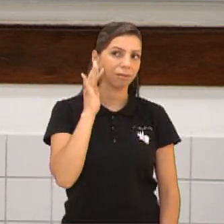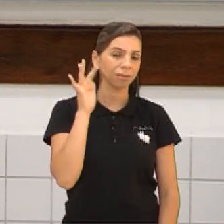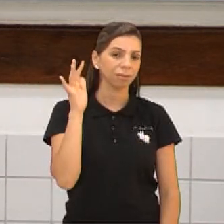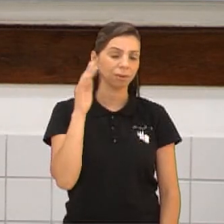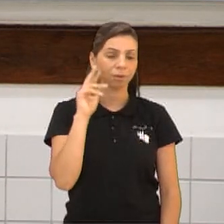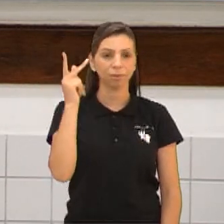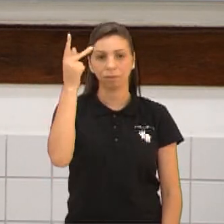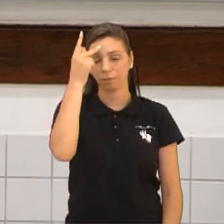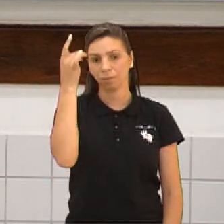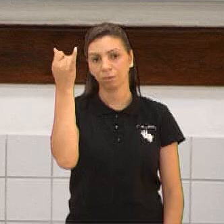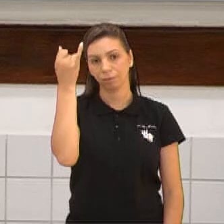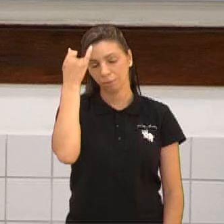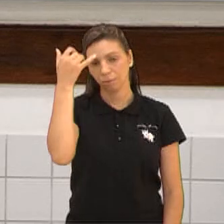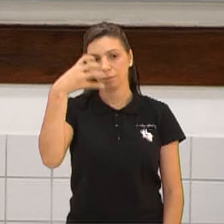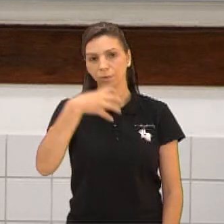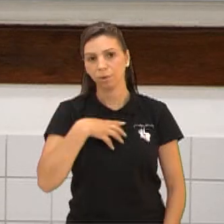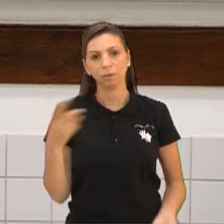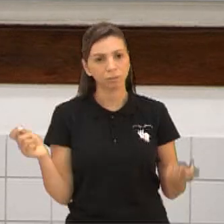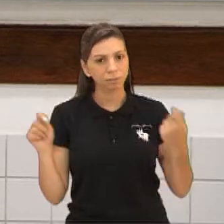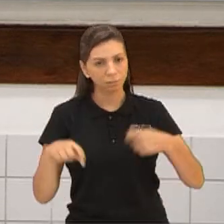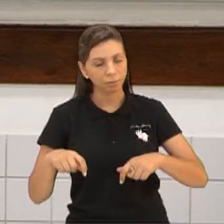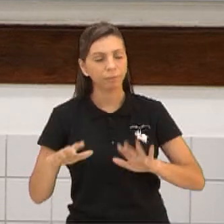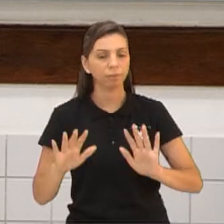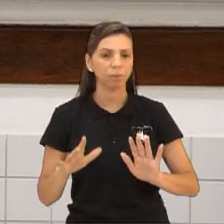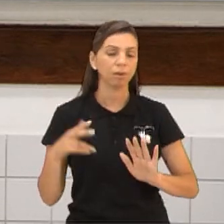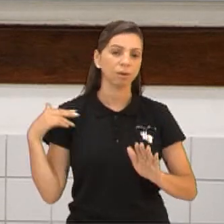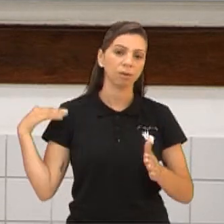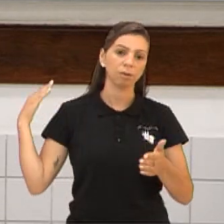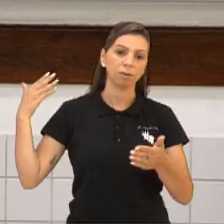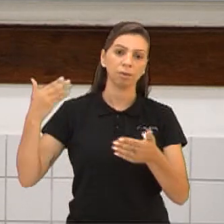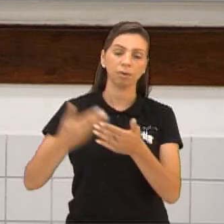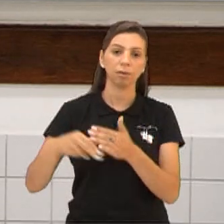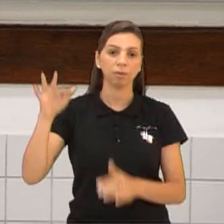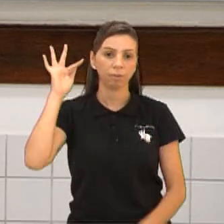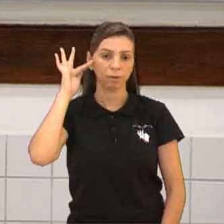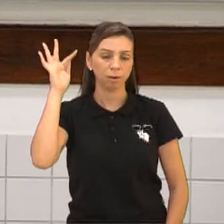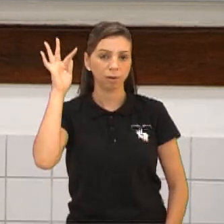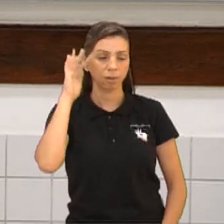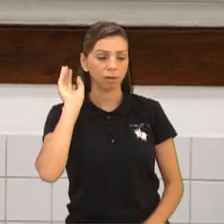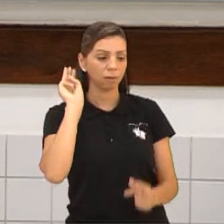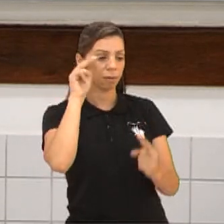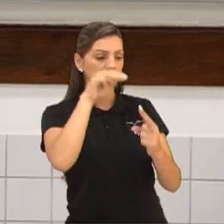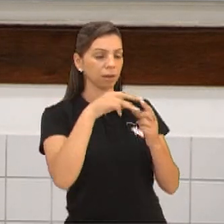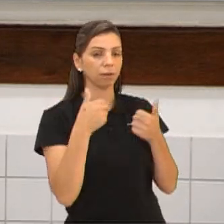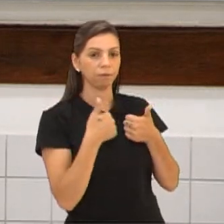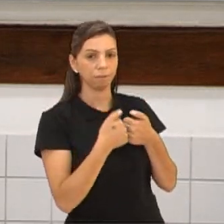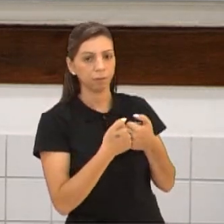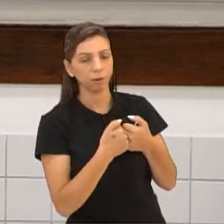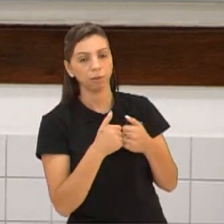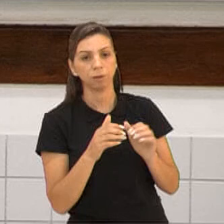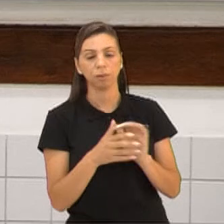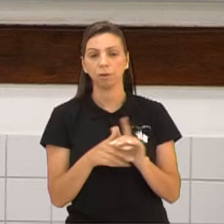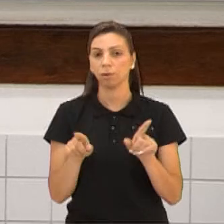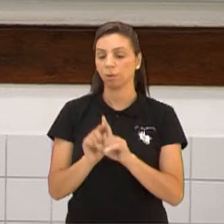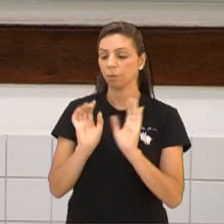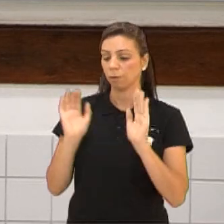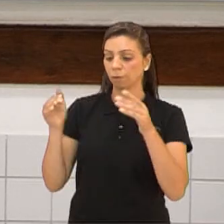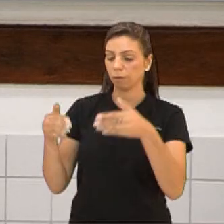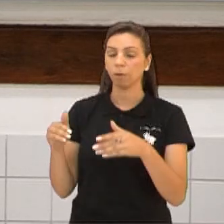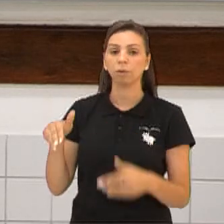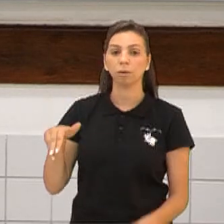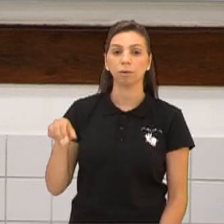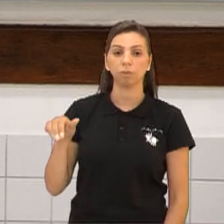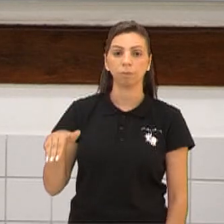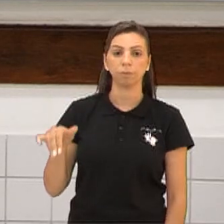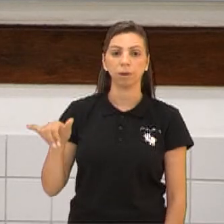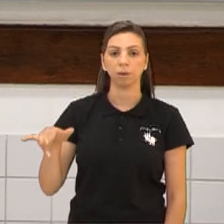ver do Kant da melhor forma possível. A história da filosofia teria se dedicado à metafísica, teria se dedicado ao número. E como nós